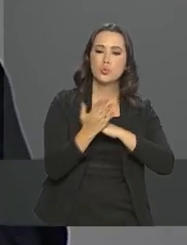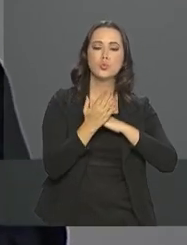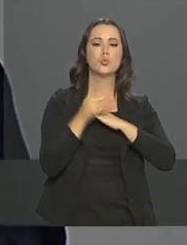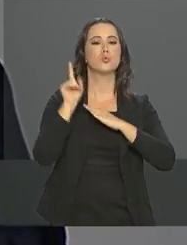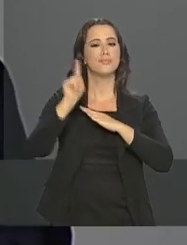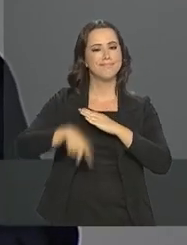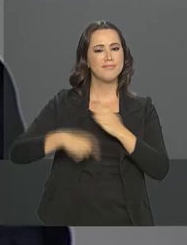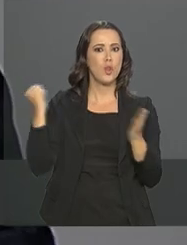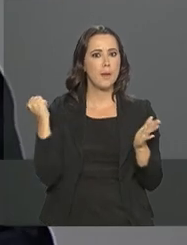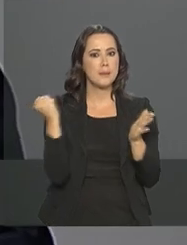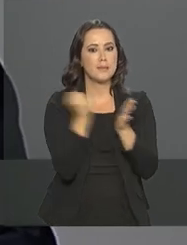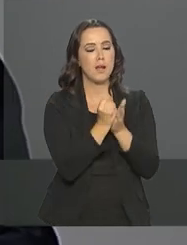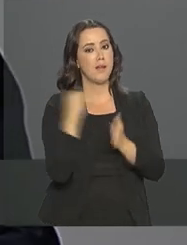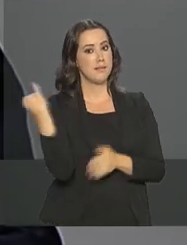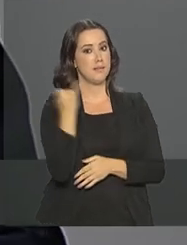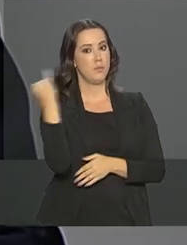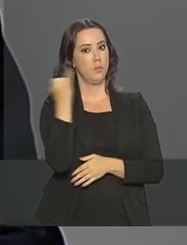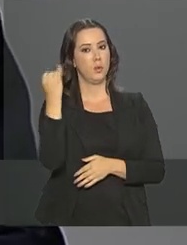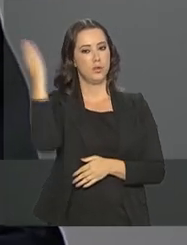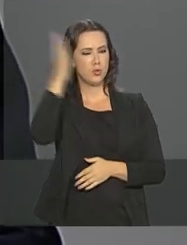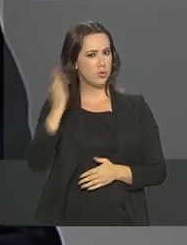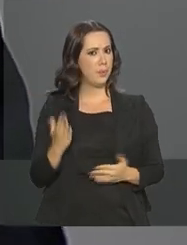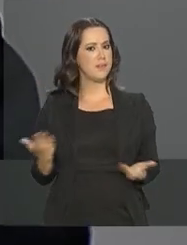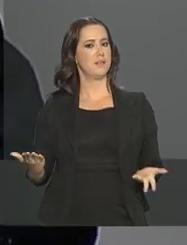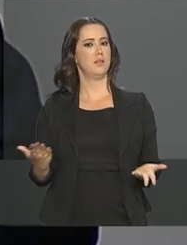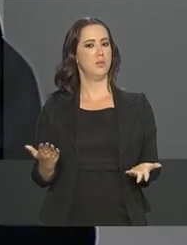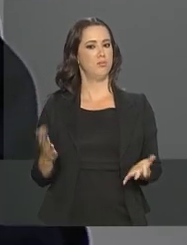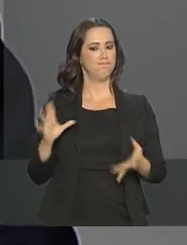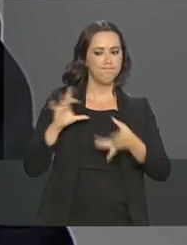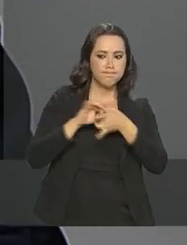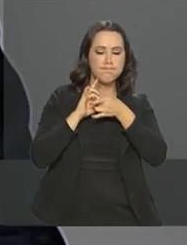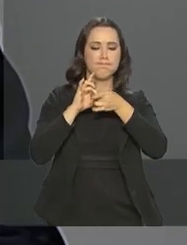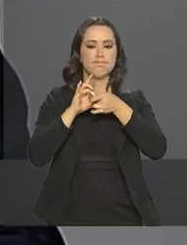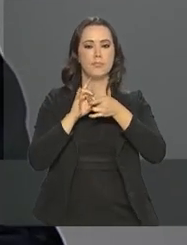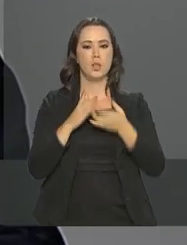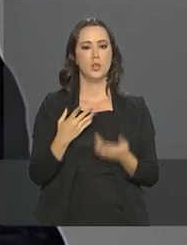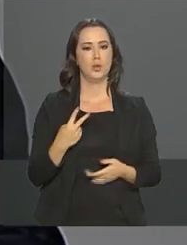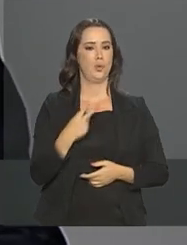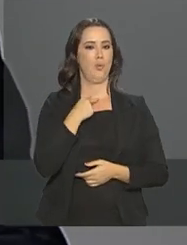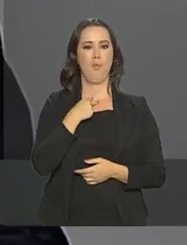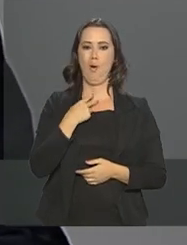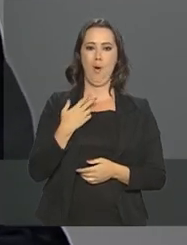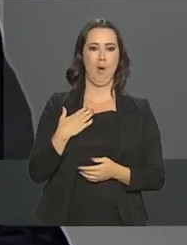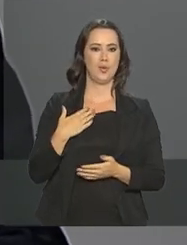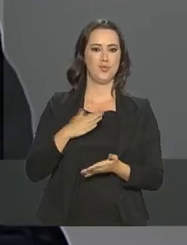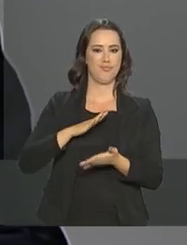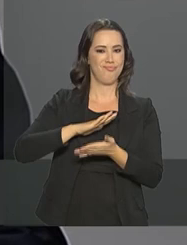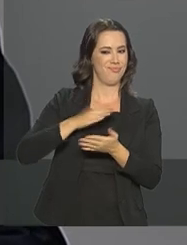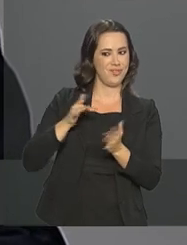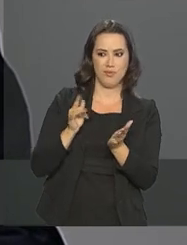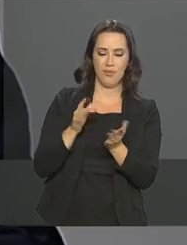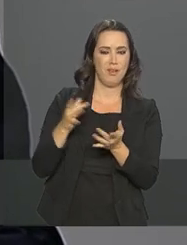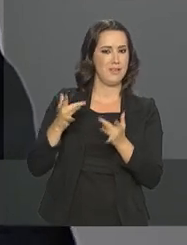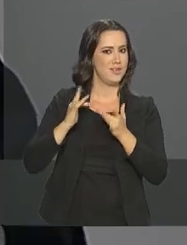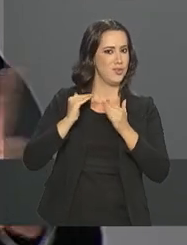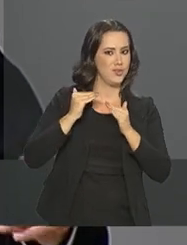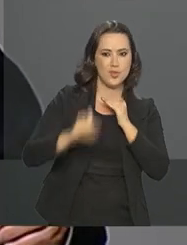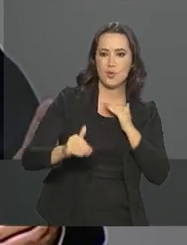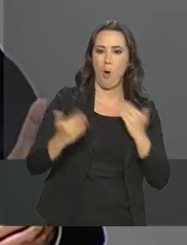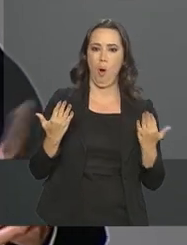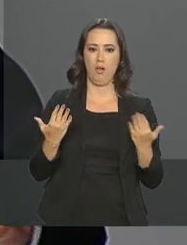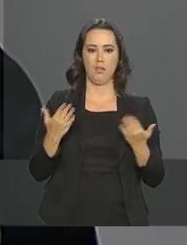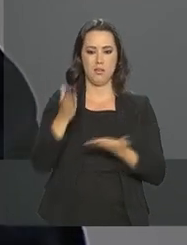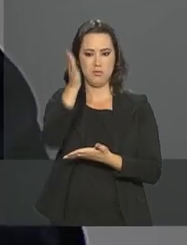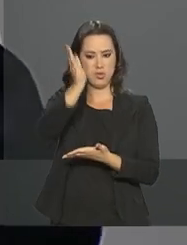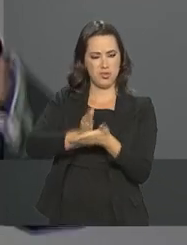marcas o povo brasileiro então nós devemos repudiar toda e qualquer tentativa de divisão do povo brasileiro bem por